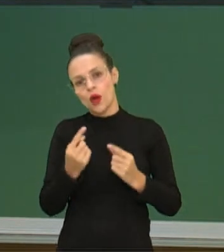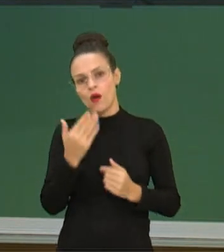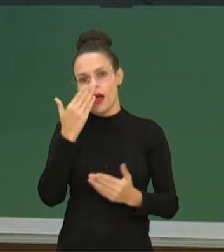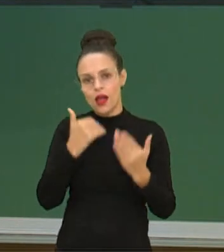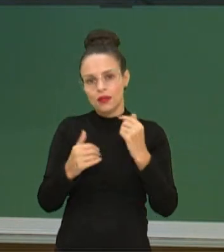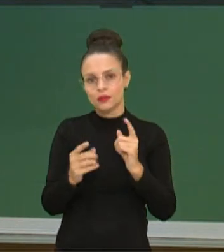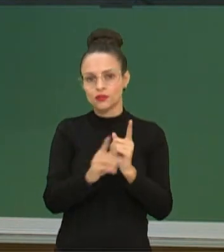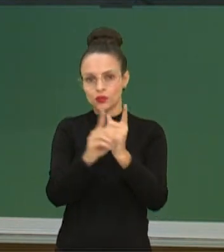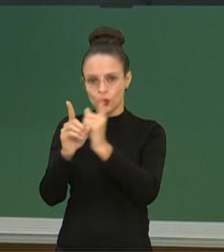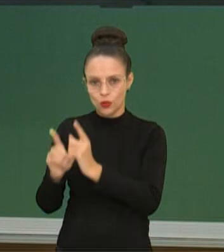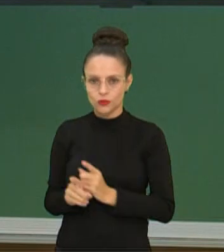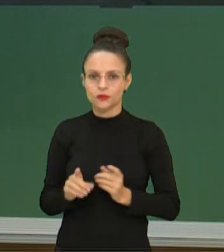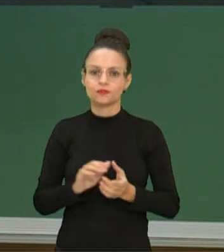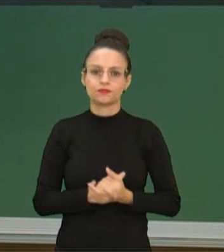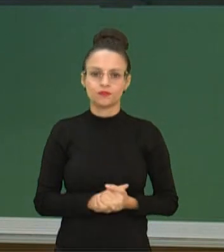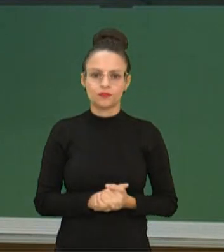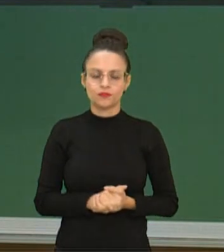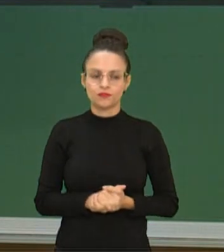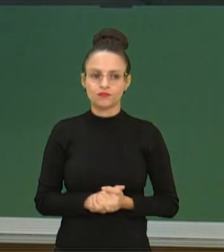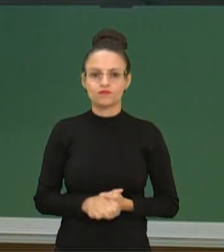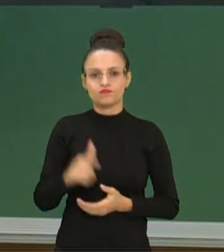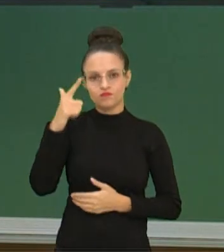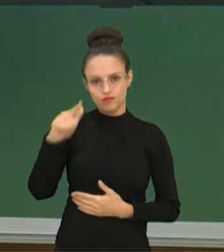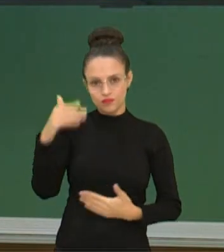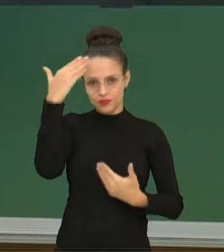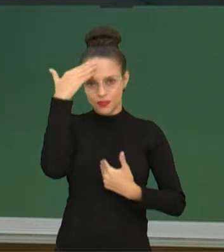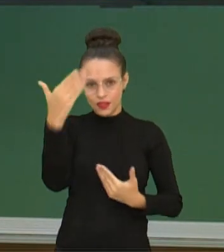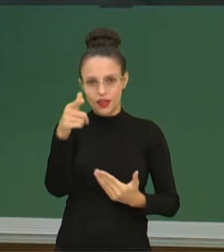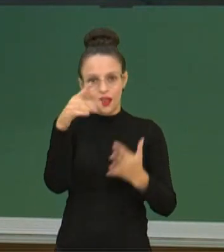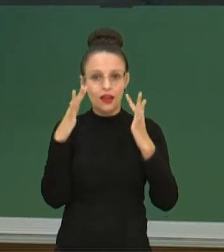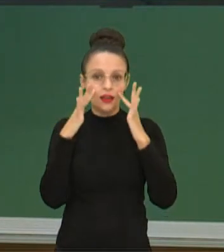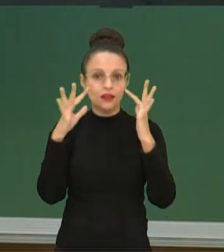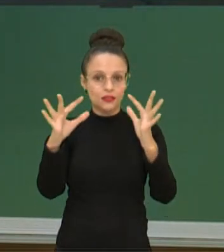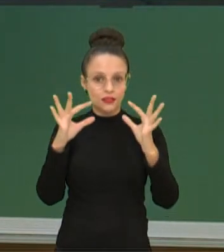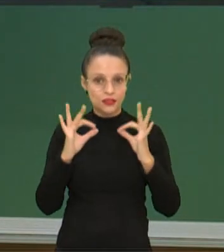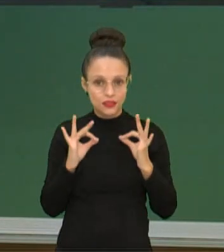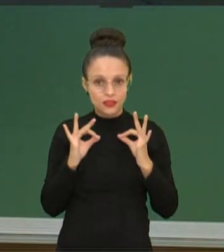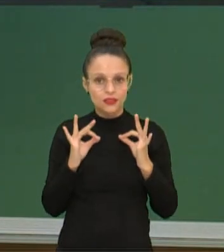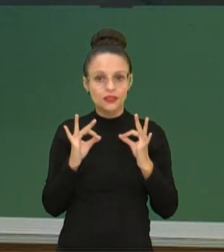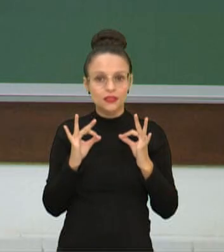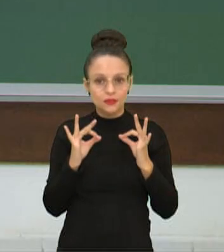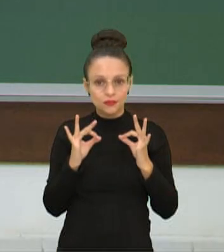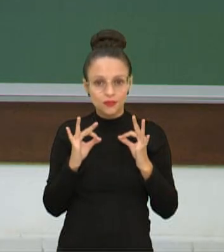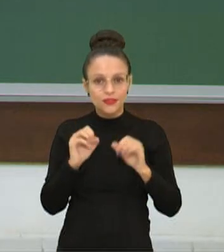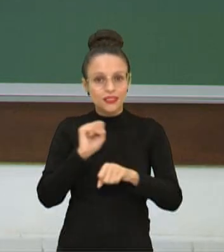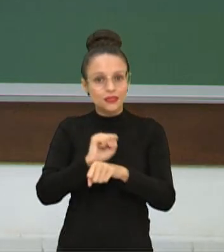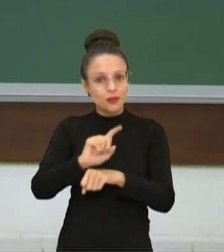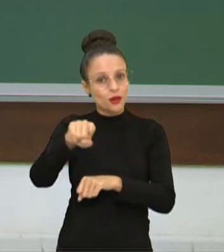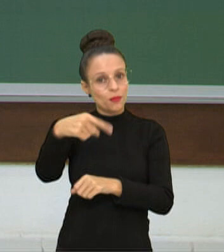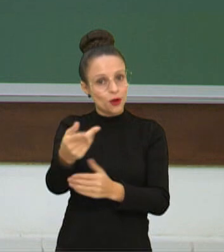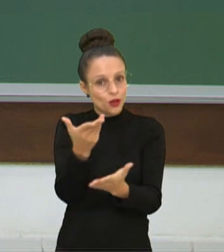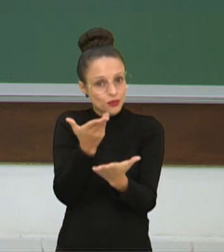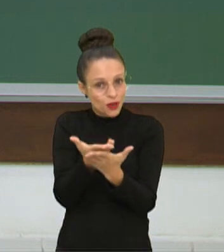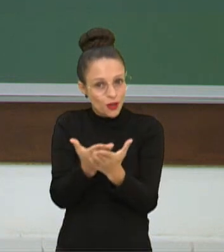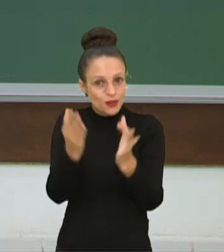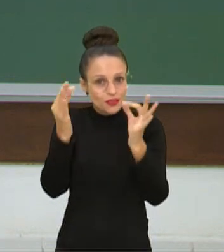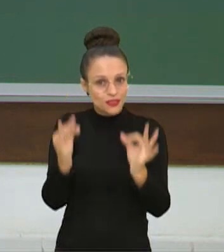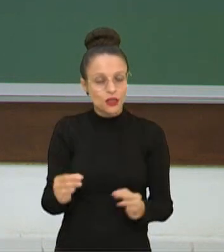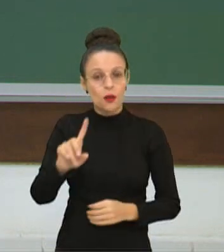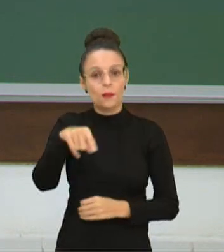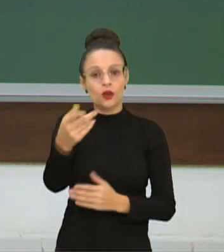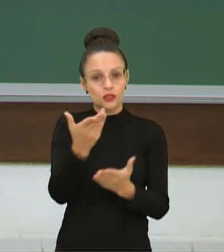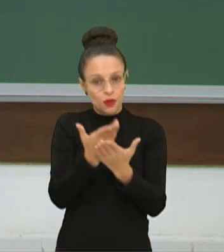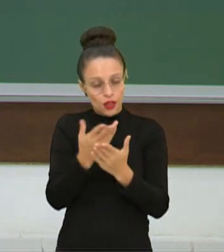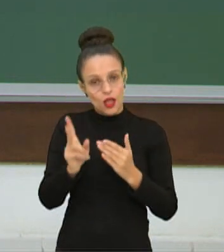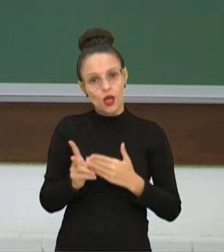encontra eles. Mais uma vez eu agradeço a sua atenção, te espero na nossa próxima aula, certo? Na próxima aula a